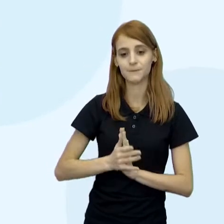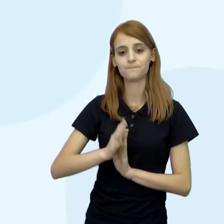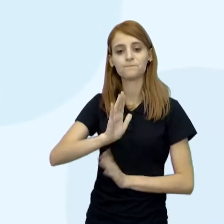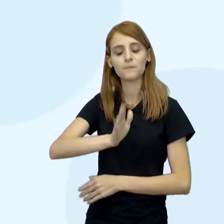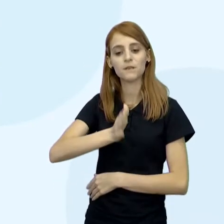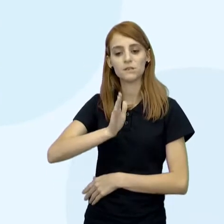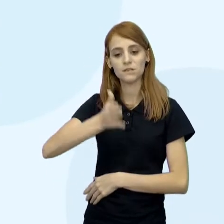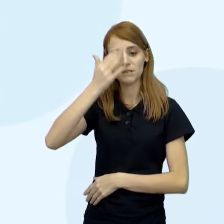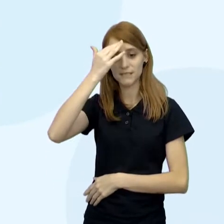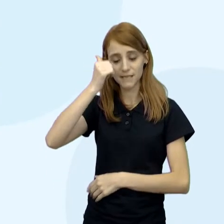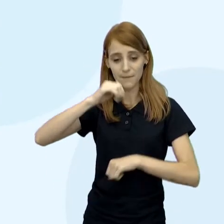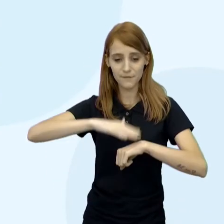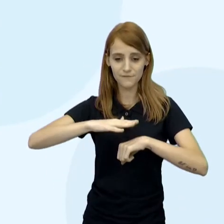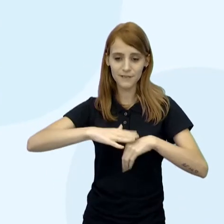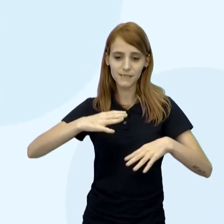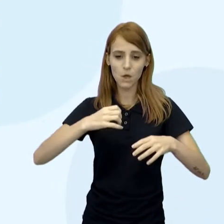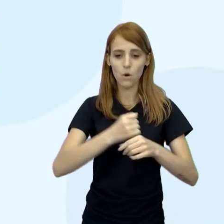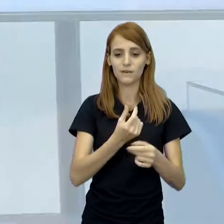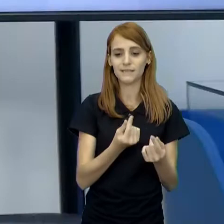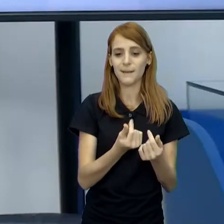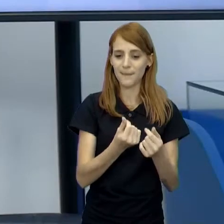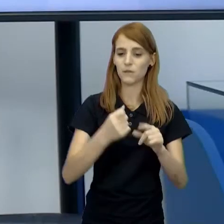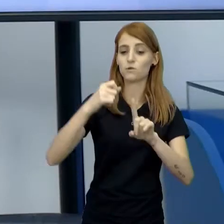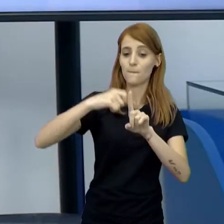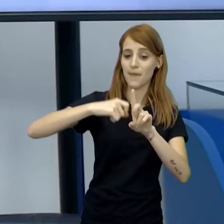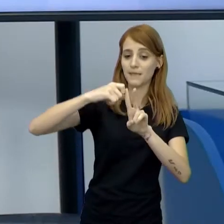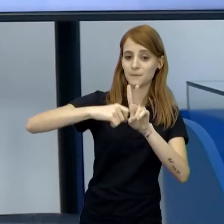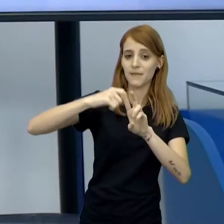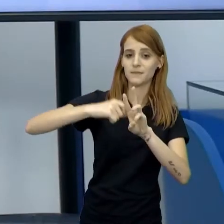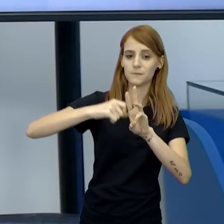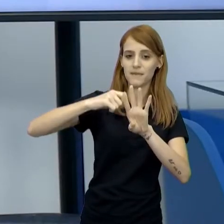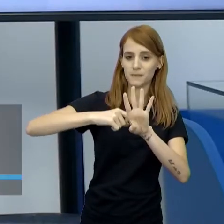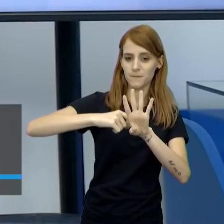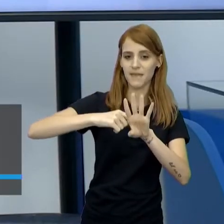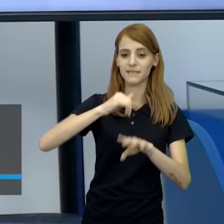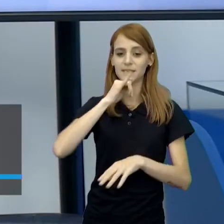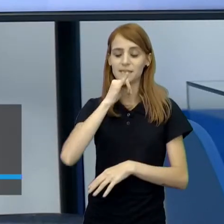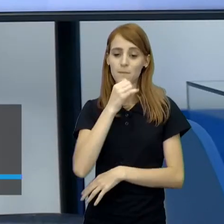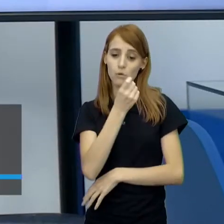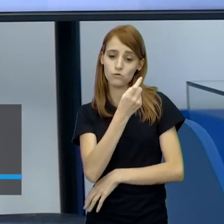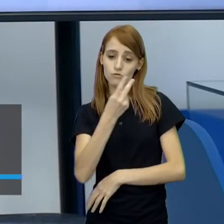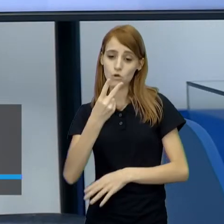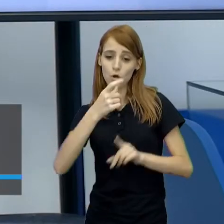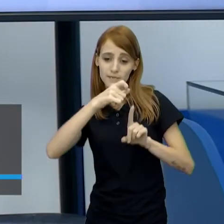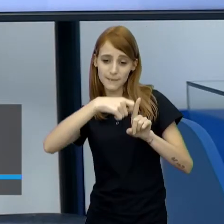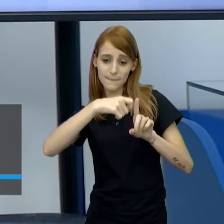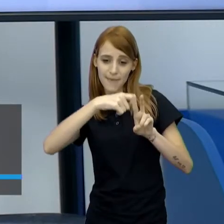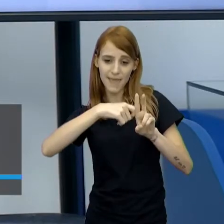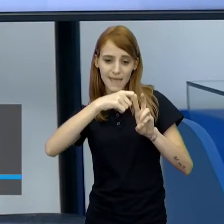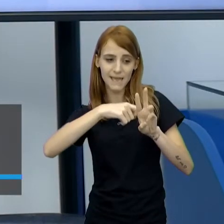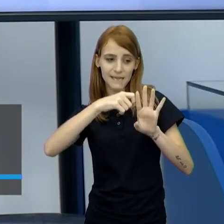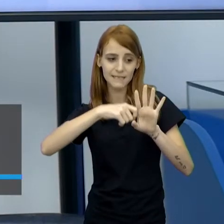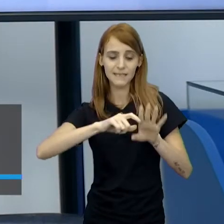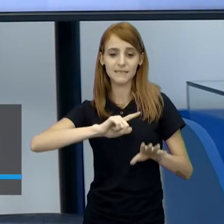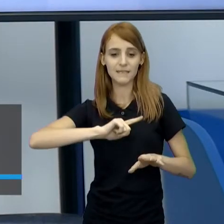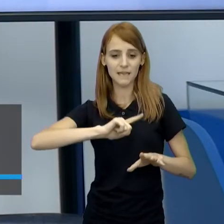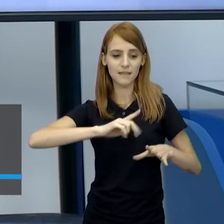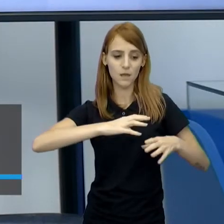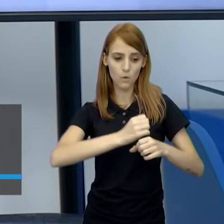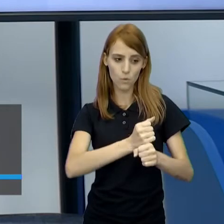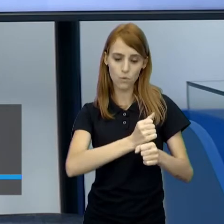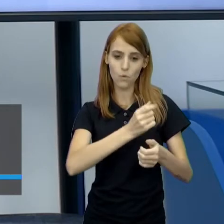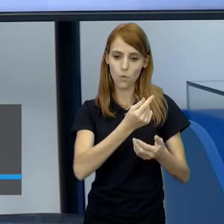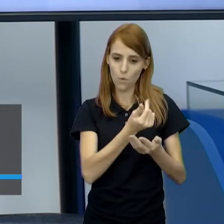fazer um orçamento, ele pode ser mensal, né? Então, dentre os 12 meses, a gente pode ter esses orçamentos